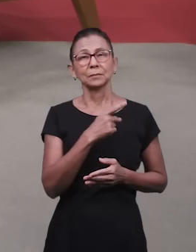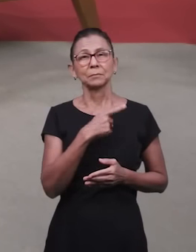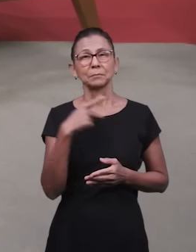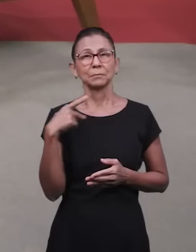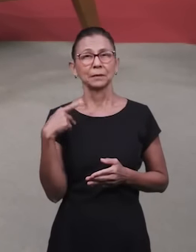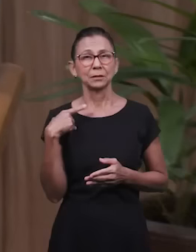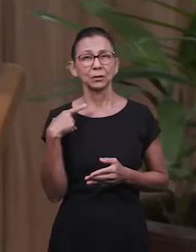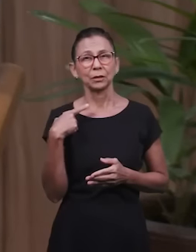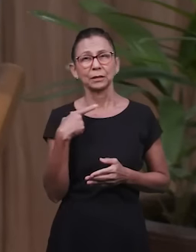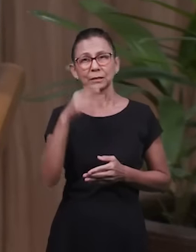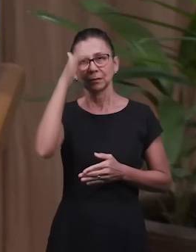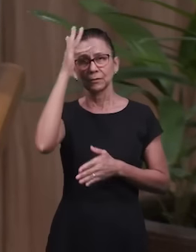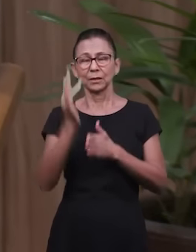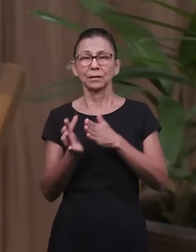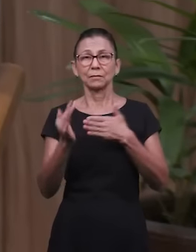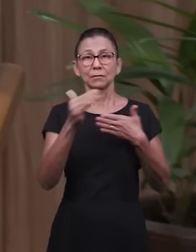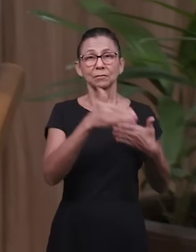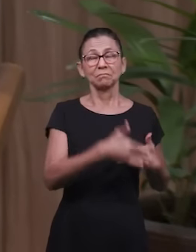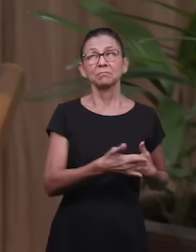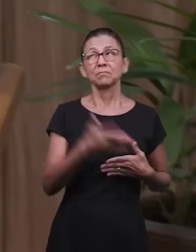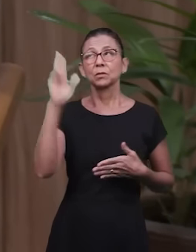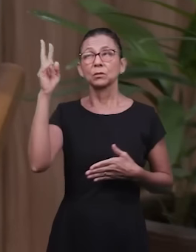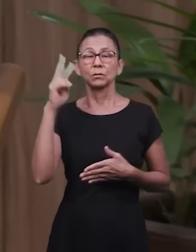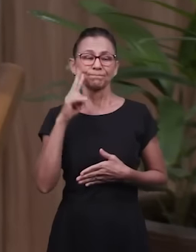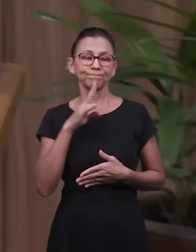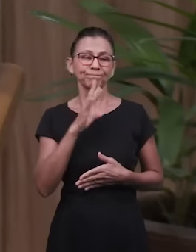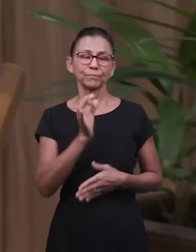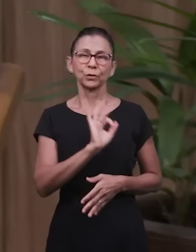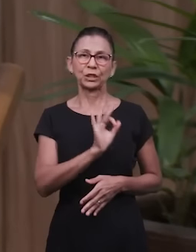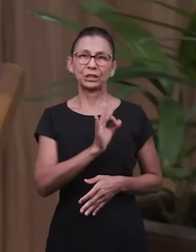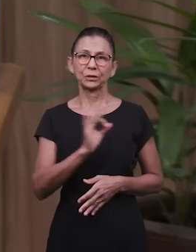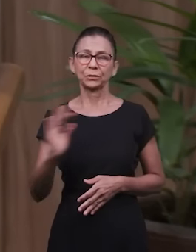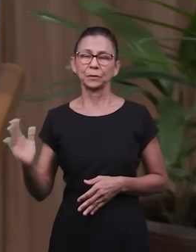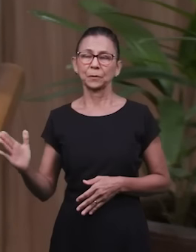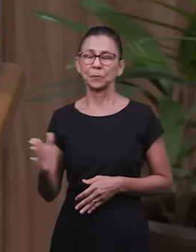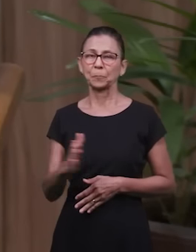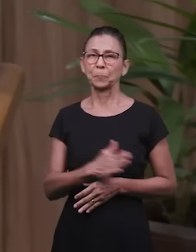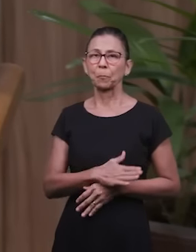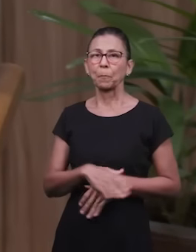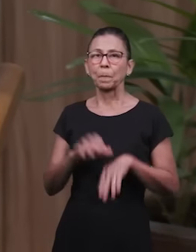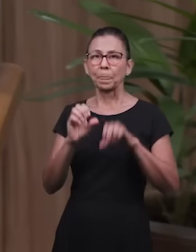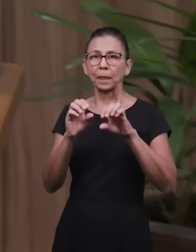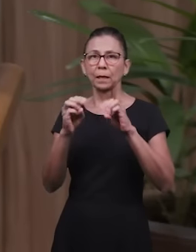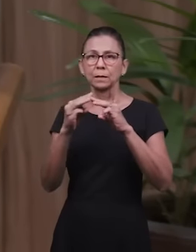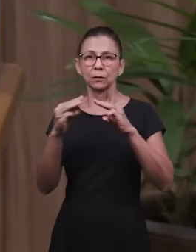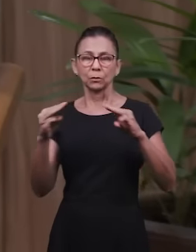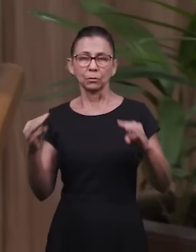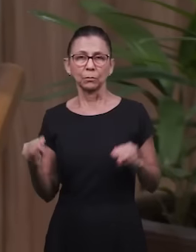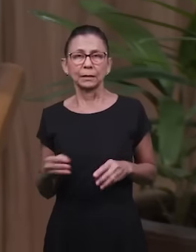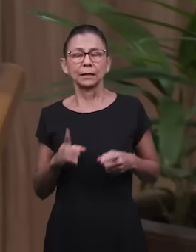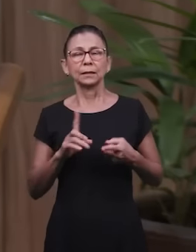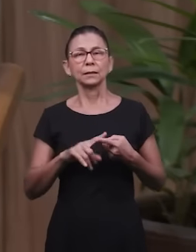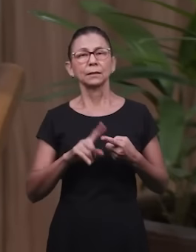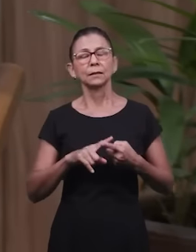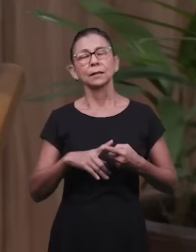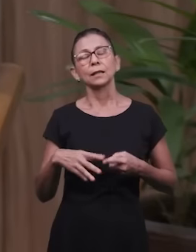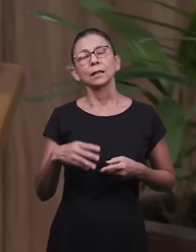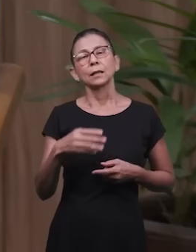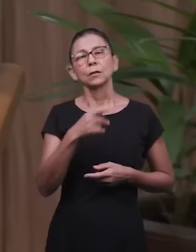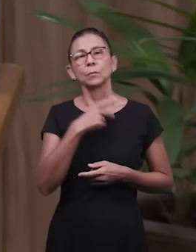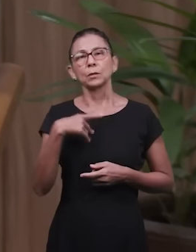arrebatamento. No programa de hoje, no quadro Lições do Manaim, eu recebo o pastor Daniel Moreira e nós vamos receber também,